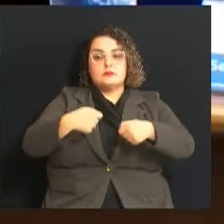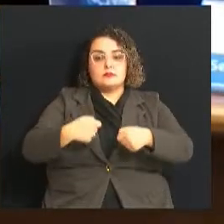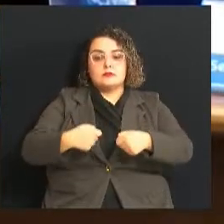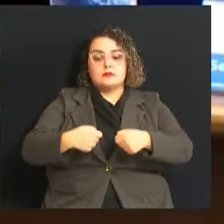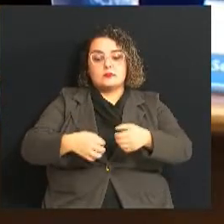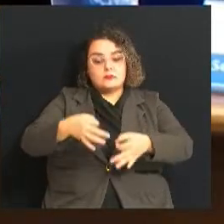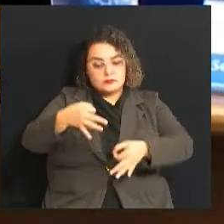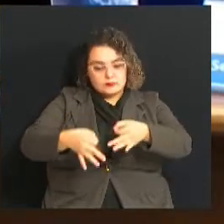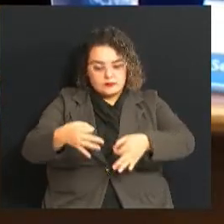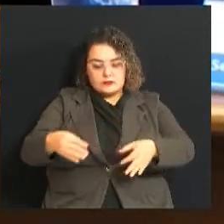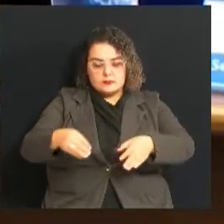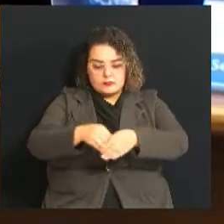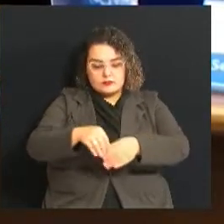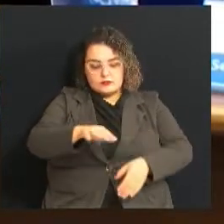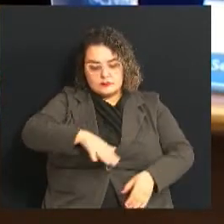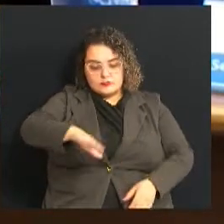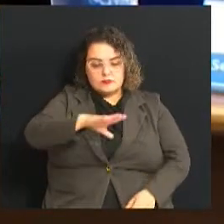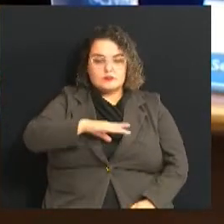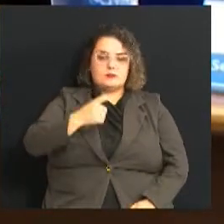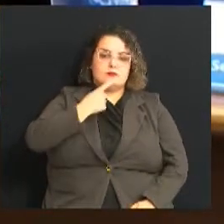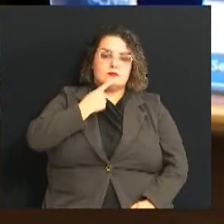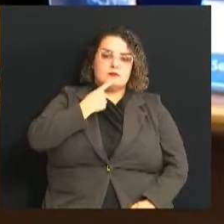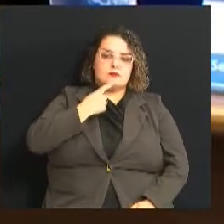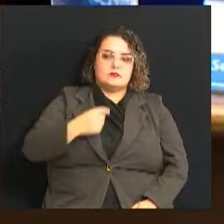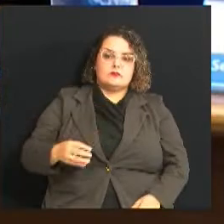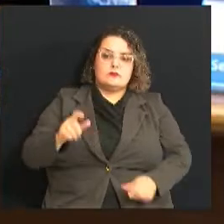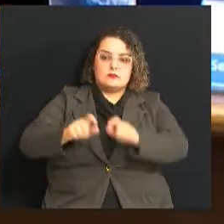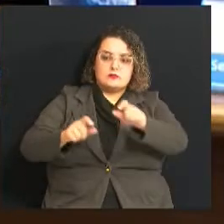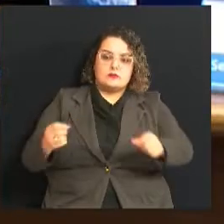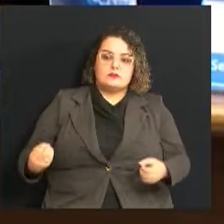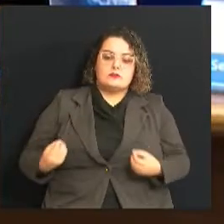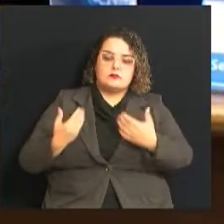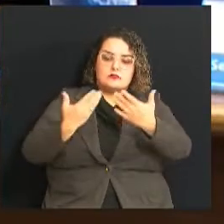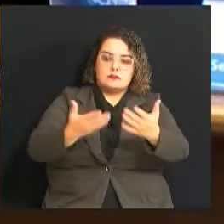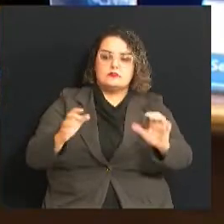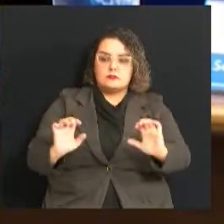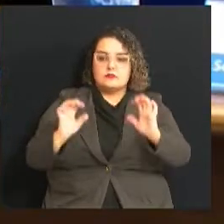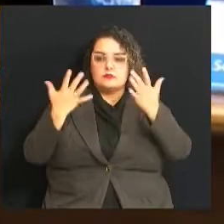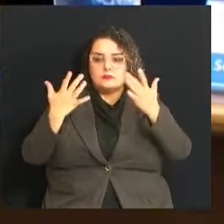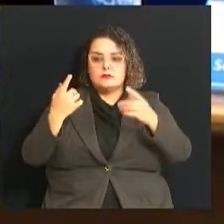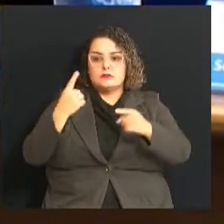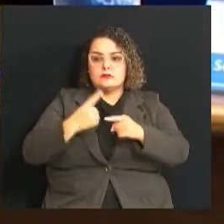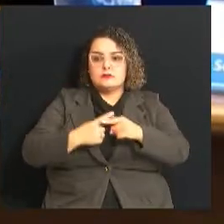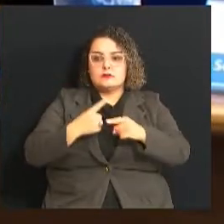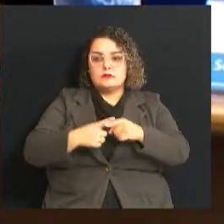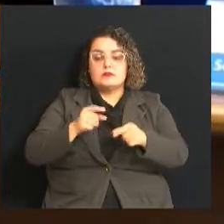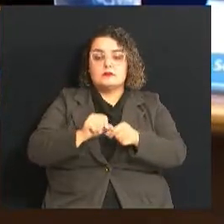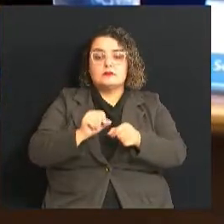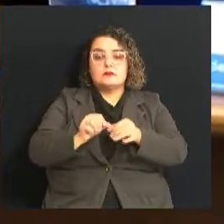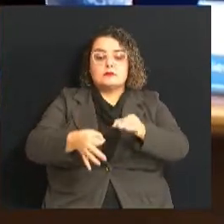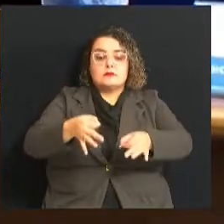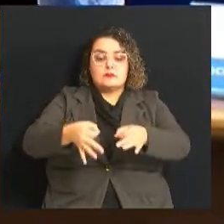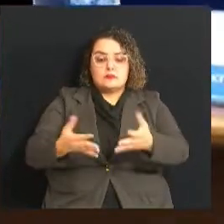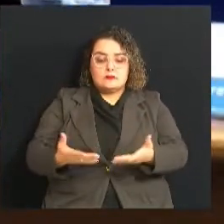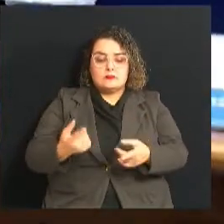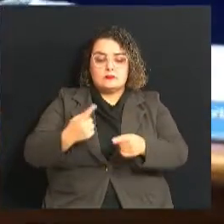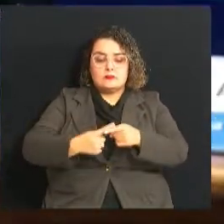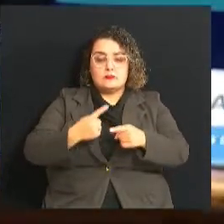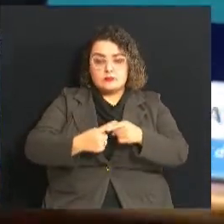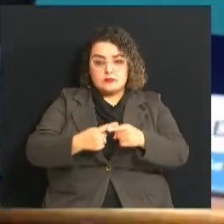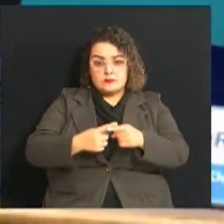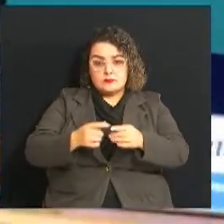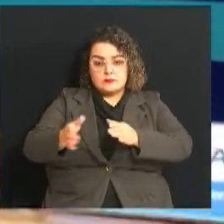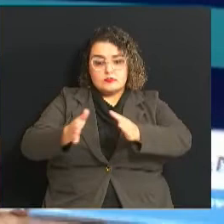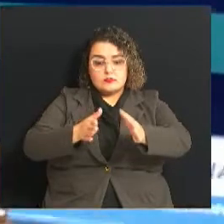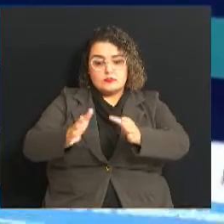dentro de Campinas com o povo que traz os eventos. Por que fazer justiça? Porque nós passamos por uma